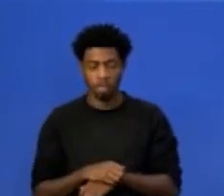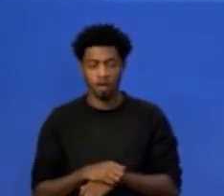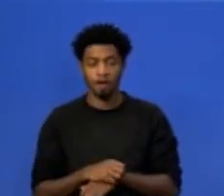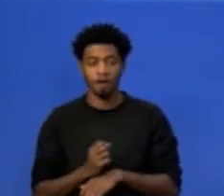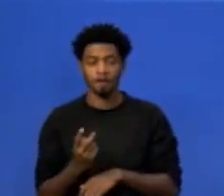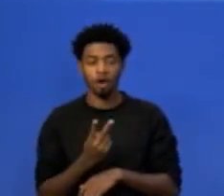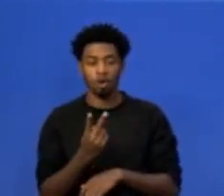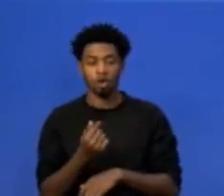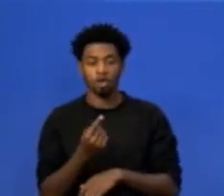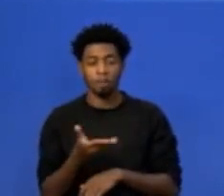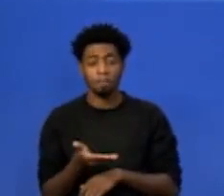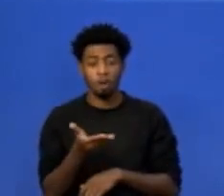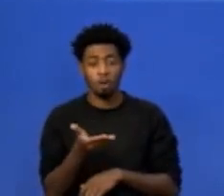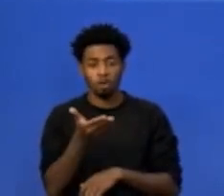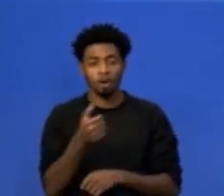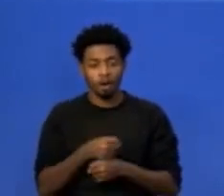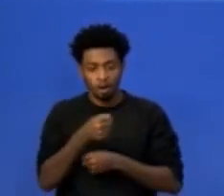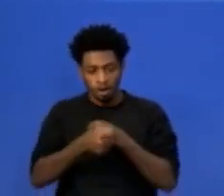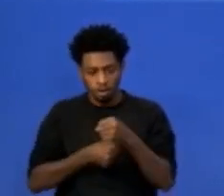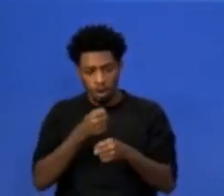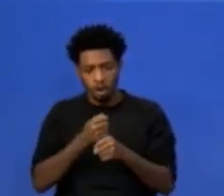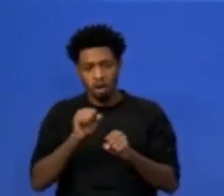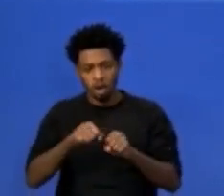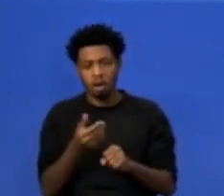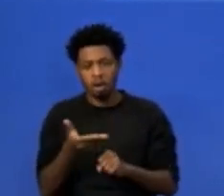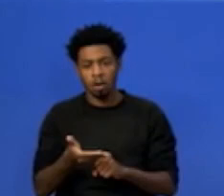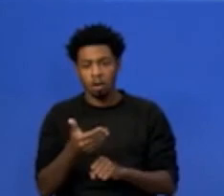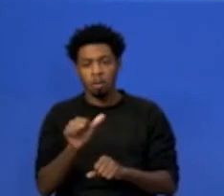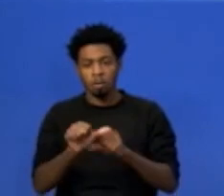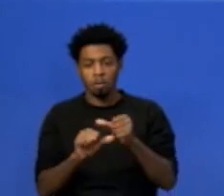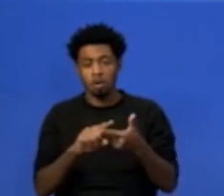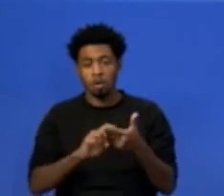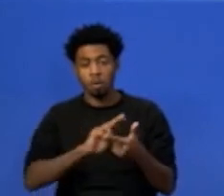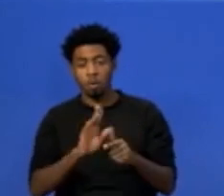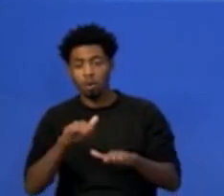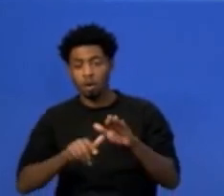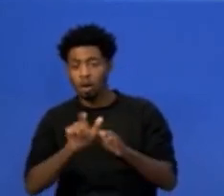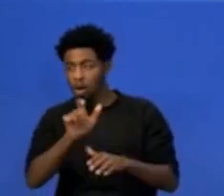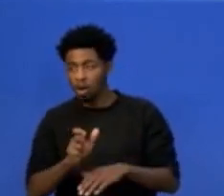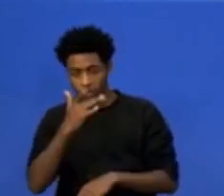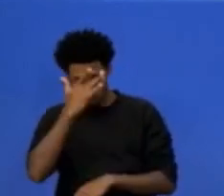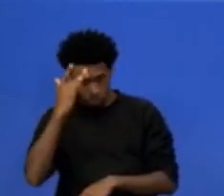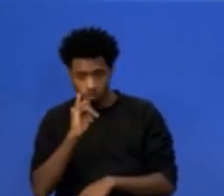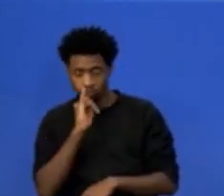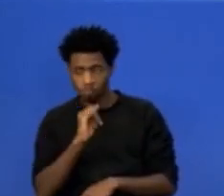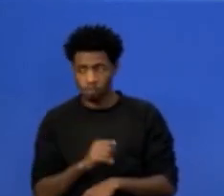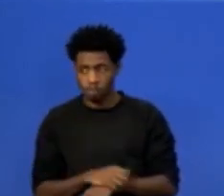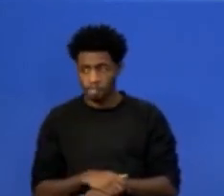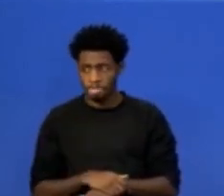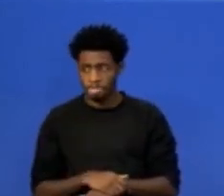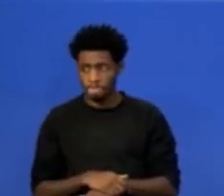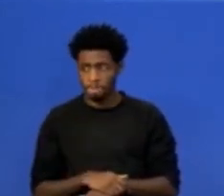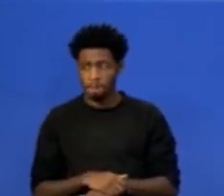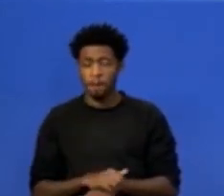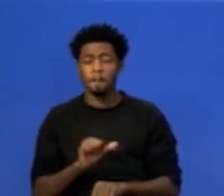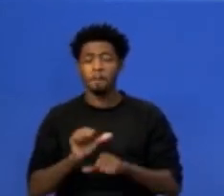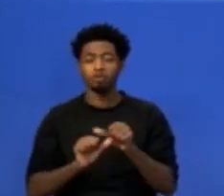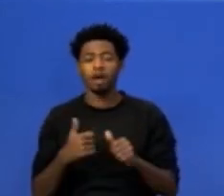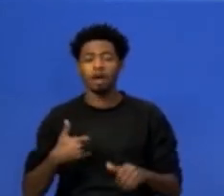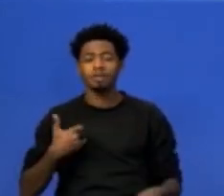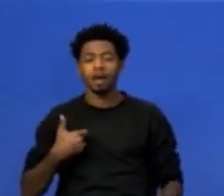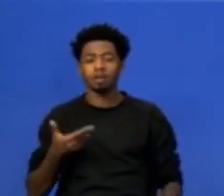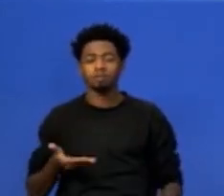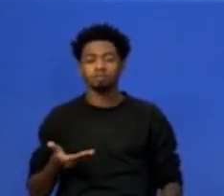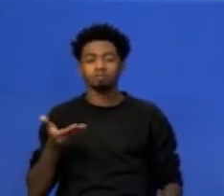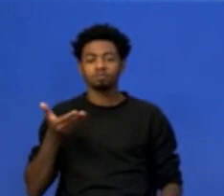valores, claro, tem o reajuste anual, e quando o indivíduo ele muda a faixa etária.